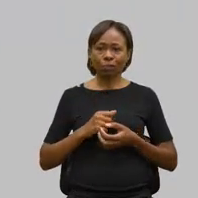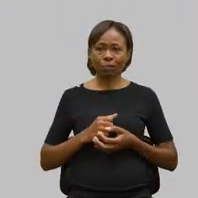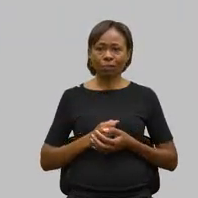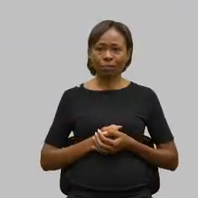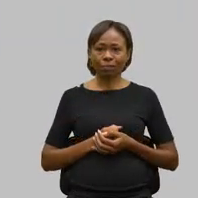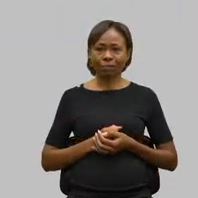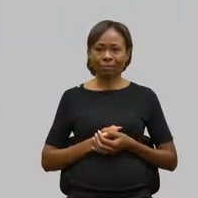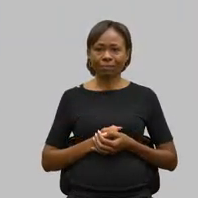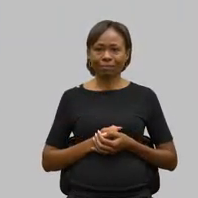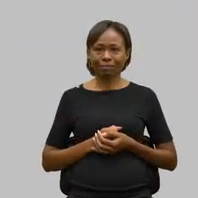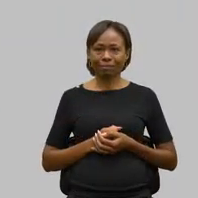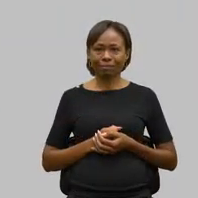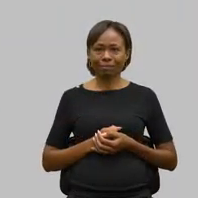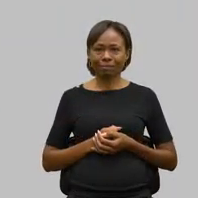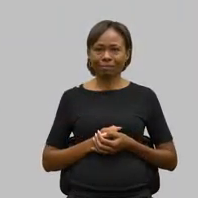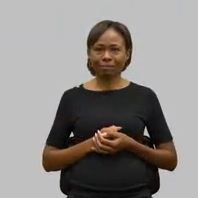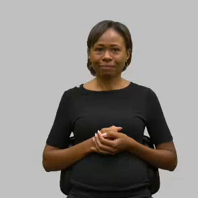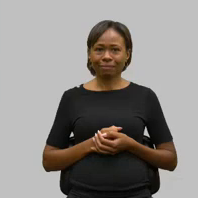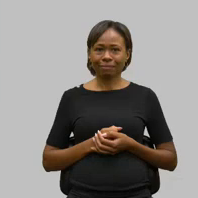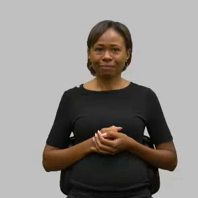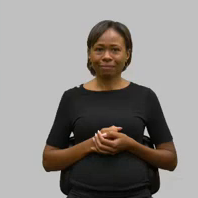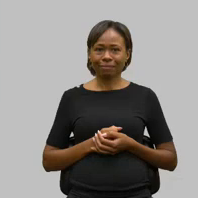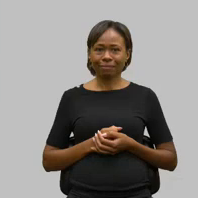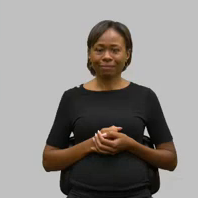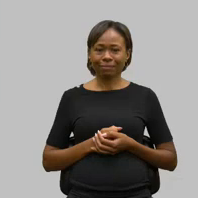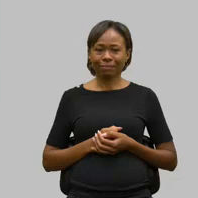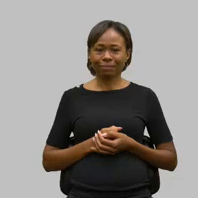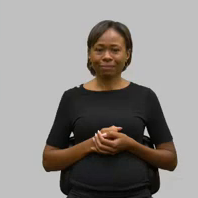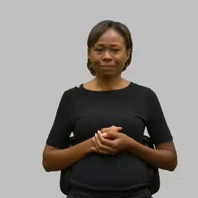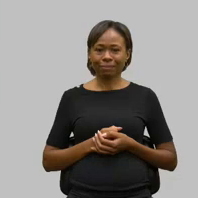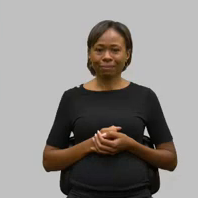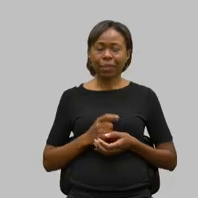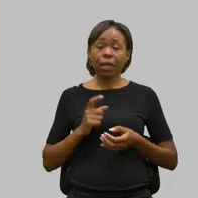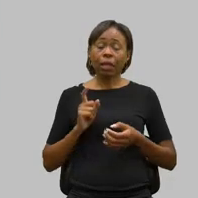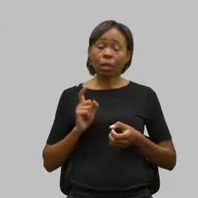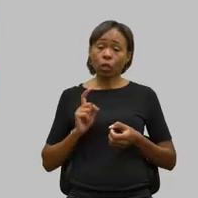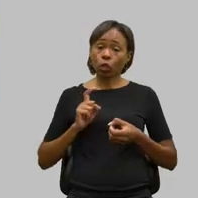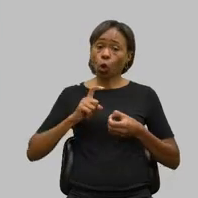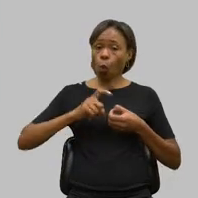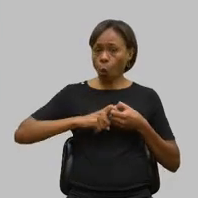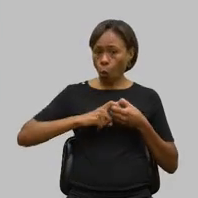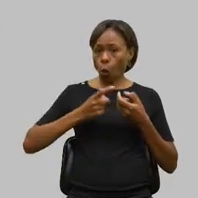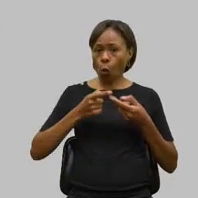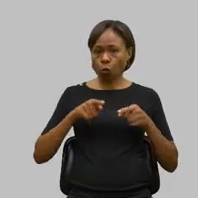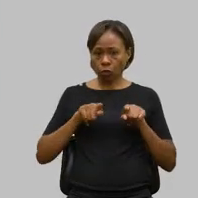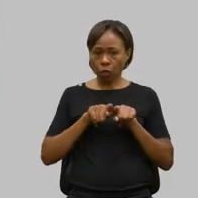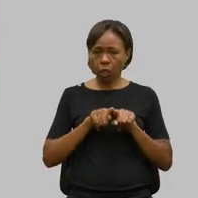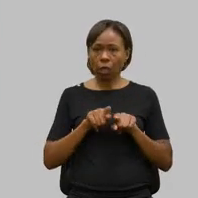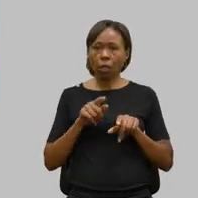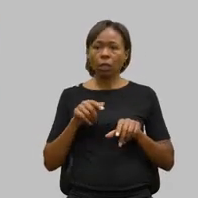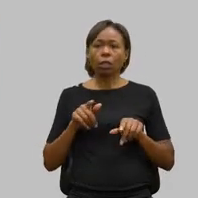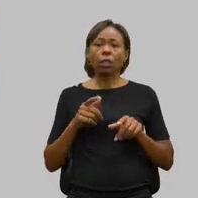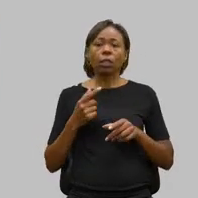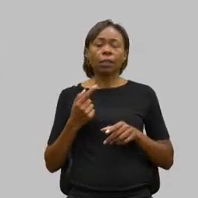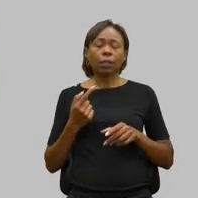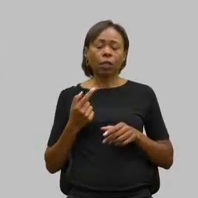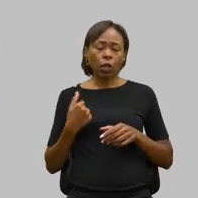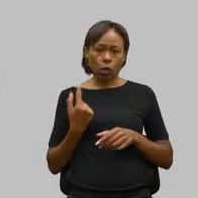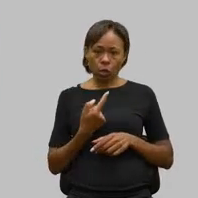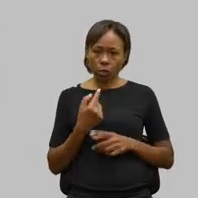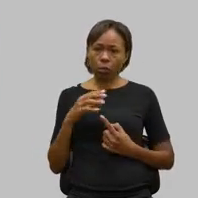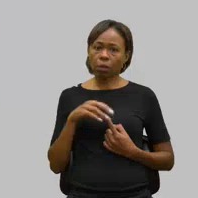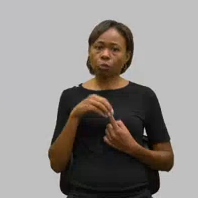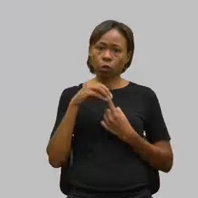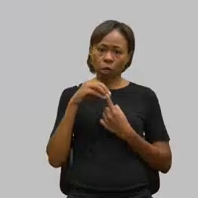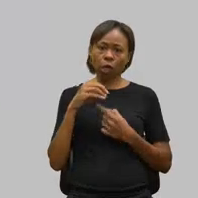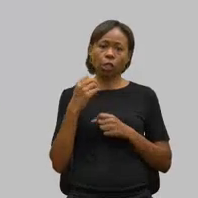Não, não é o término dele. Começa assim. A gente está realmente em uma prioridade máxima. A gente estruturou toda a nossa